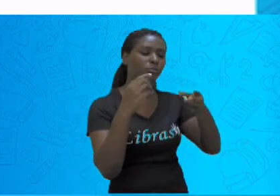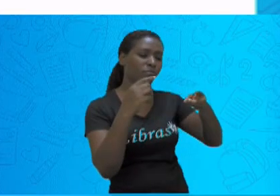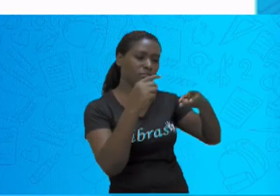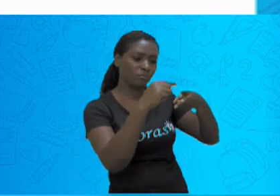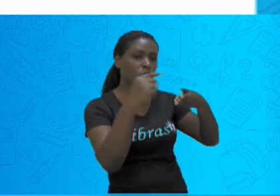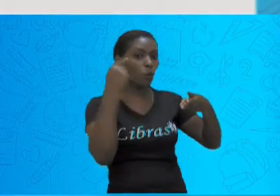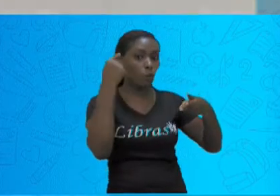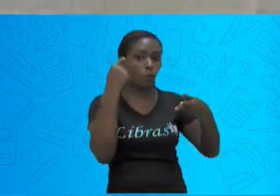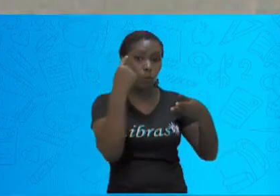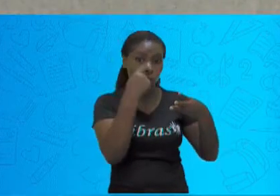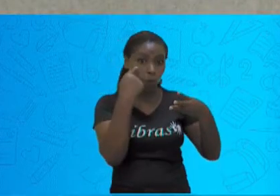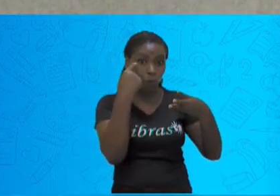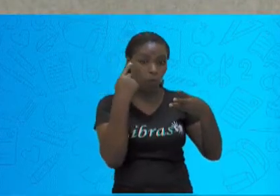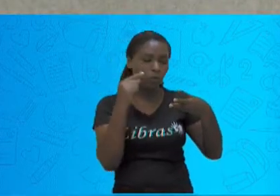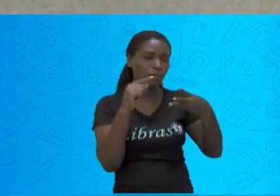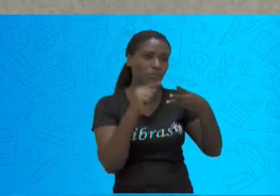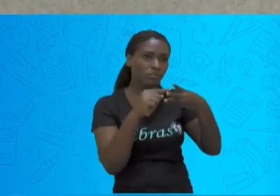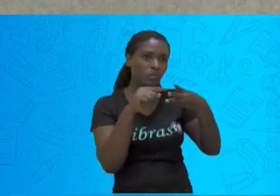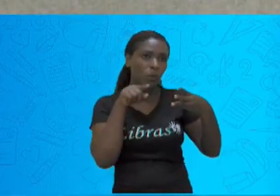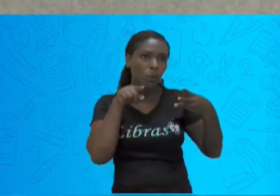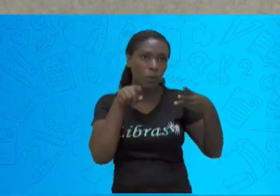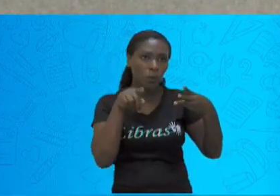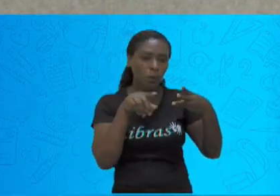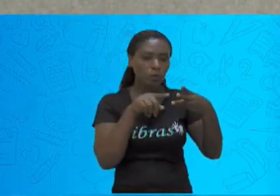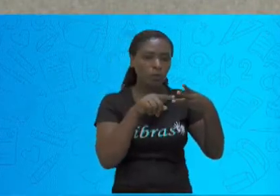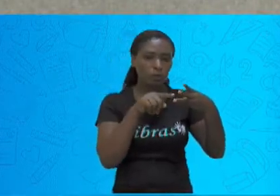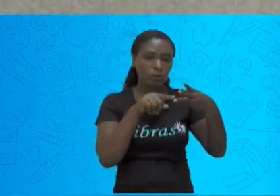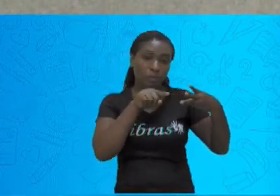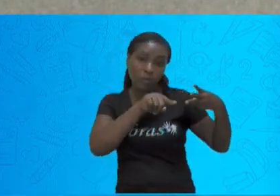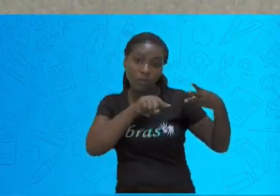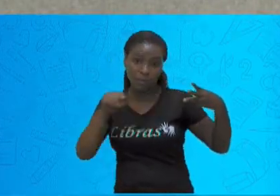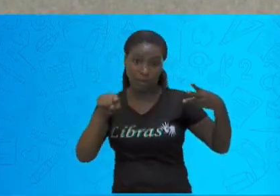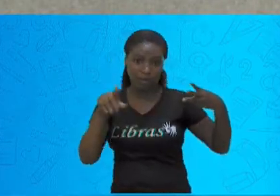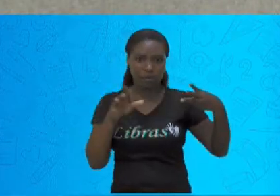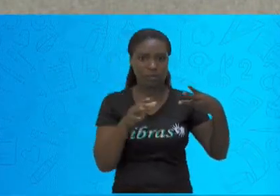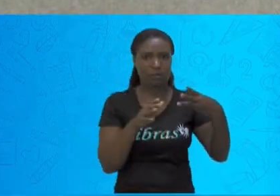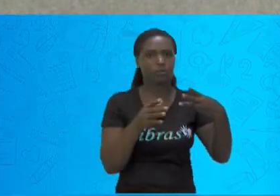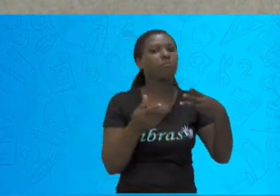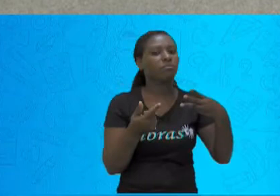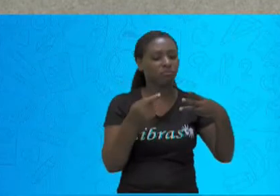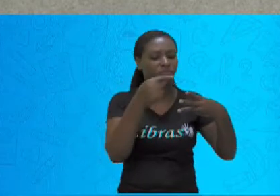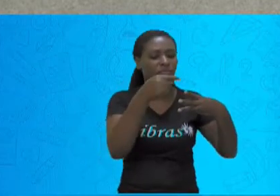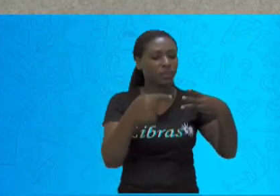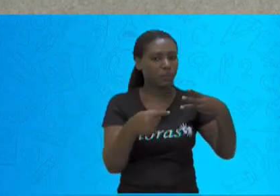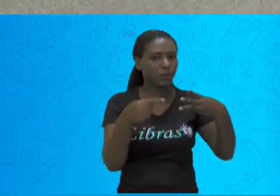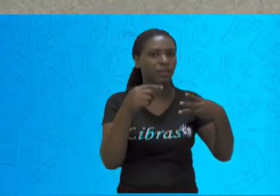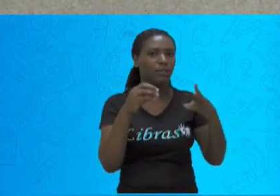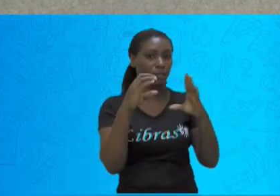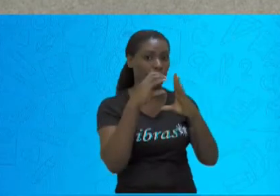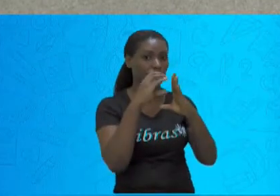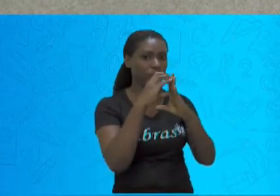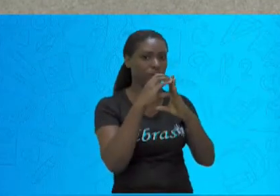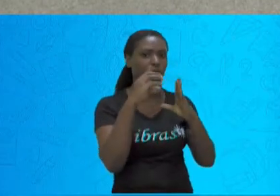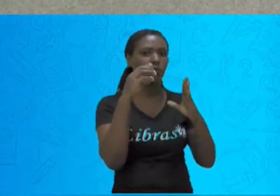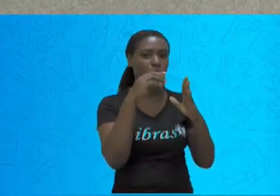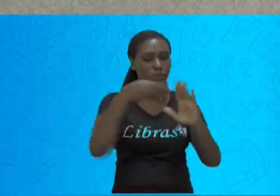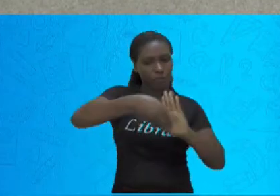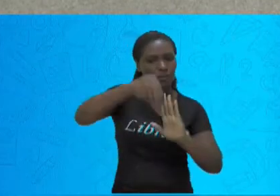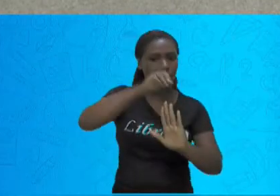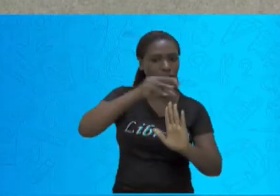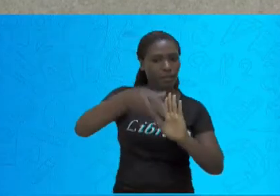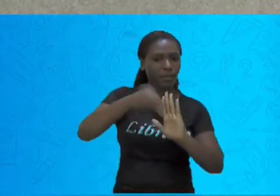calendários corresponde ao ciclo de 260 dias, como eu falei, o astrológico. Outro